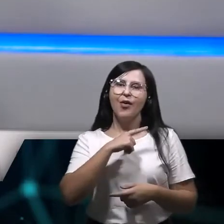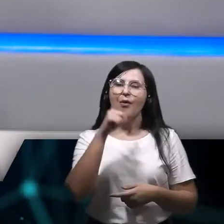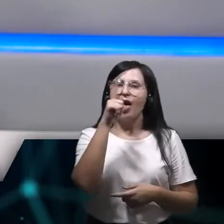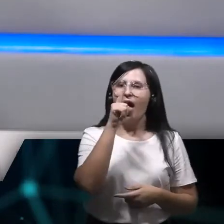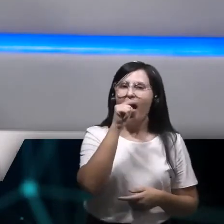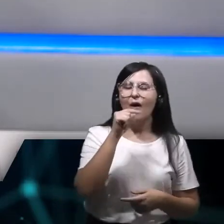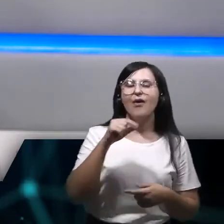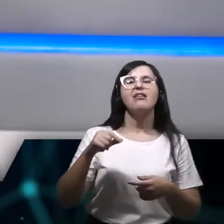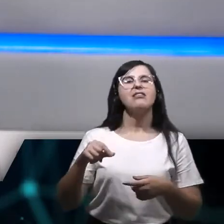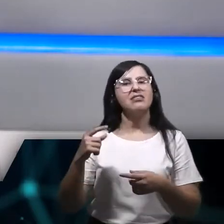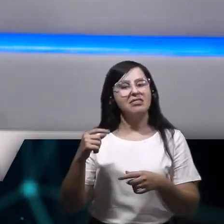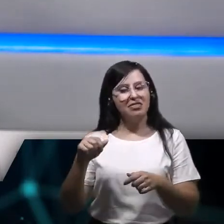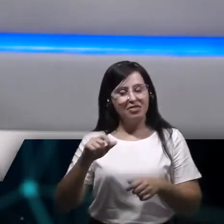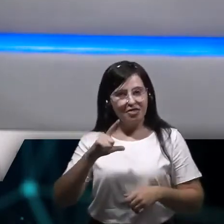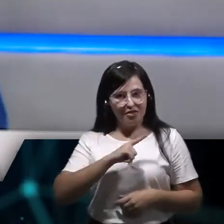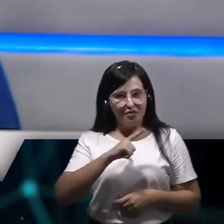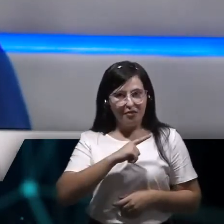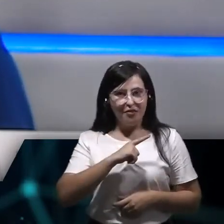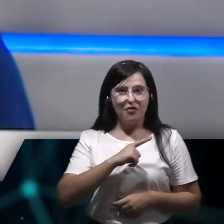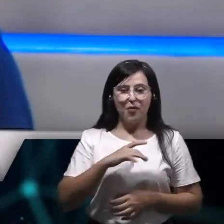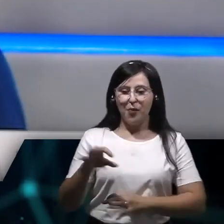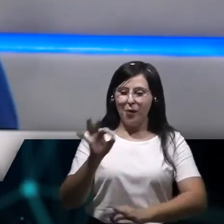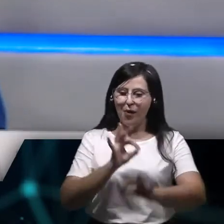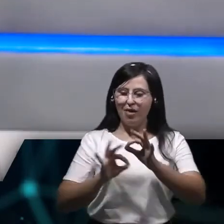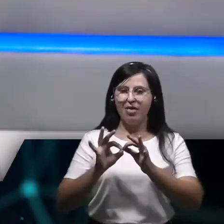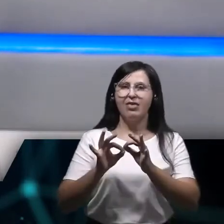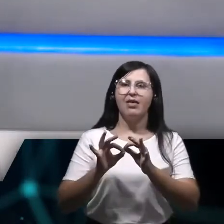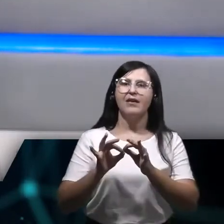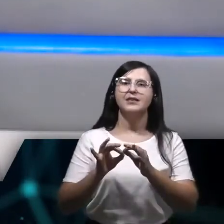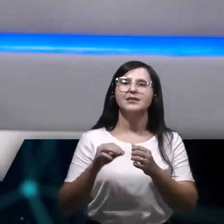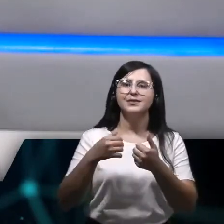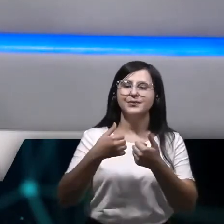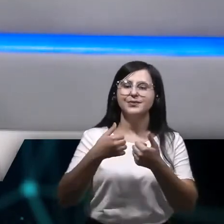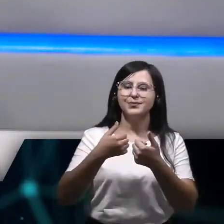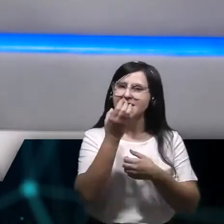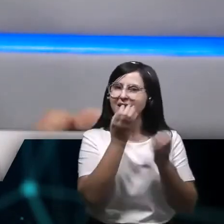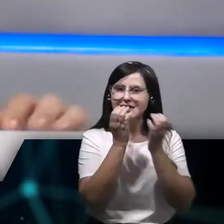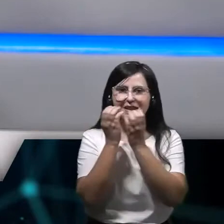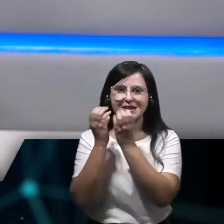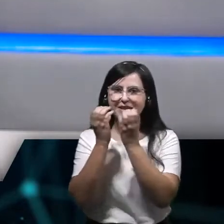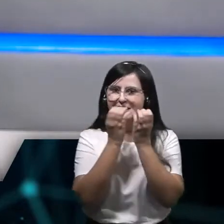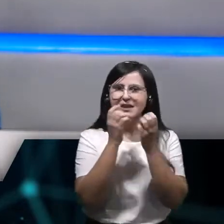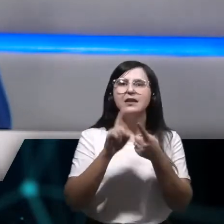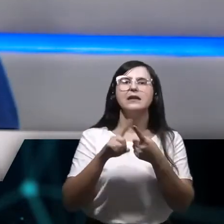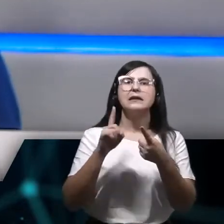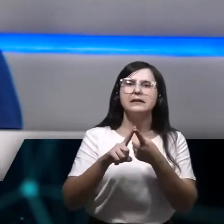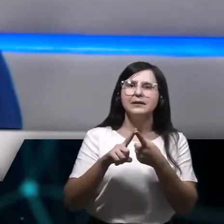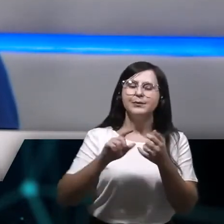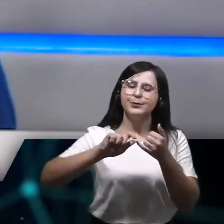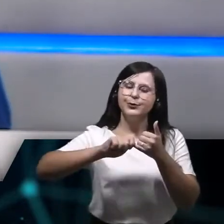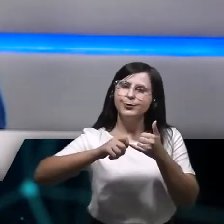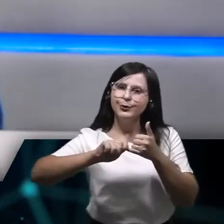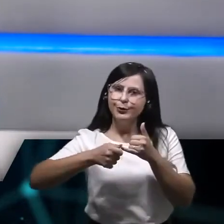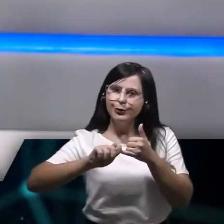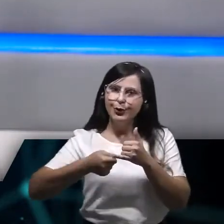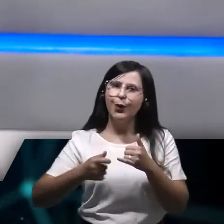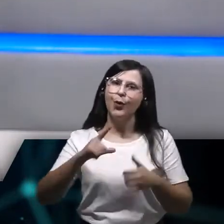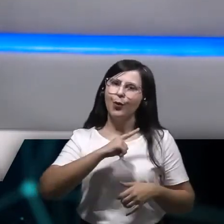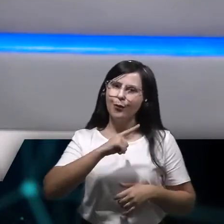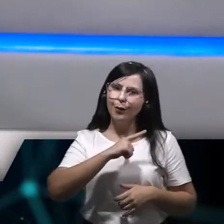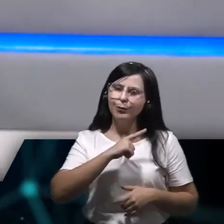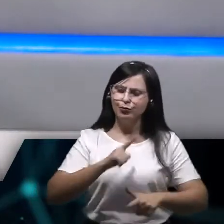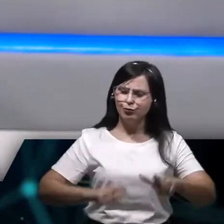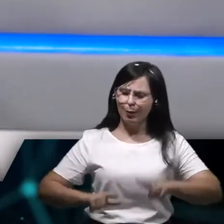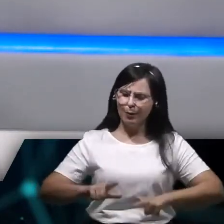milho, de feijão, dos nossos queridos agricultores. Vamos também, Rubinho, nesse nosso segundo mandato, fazer a